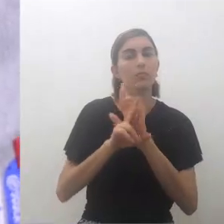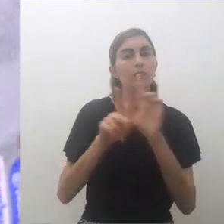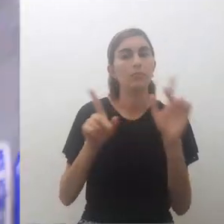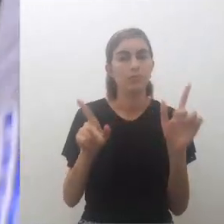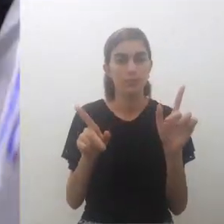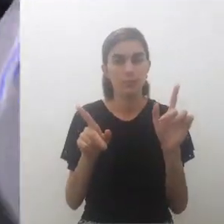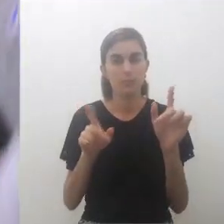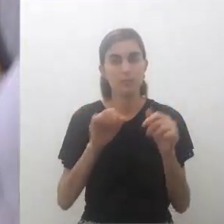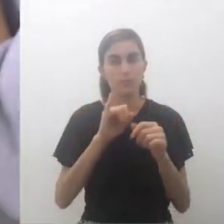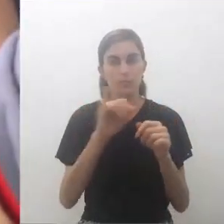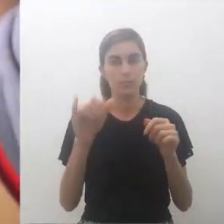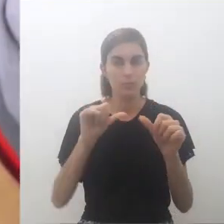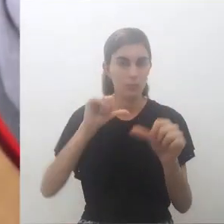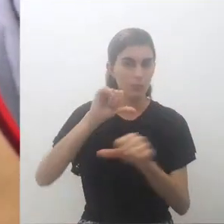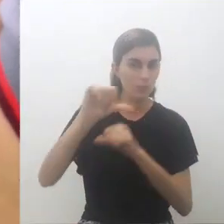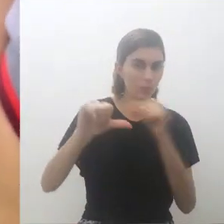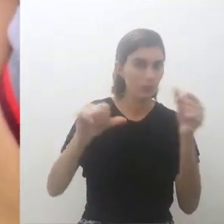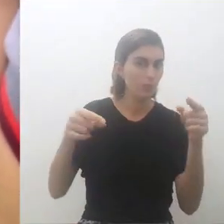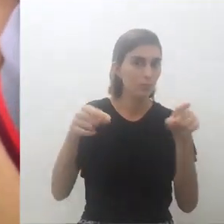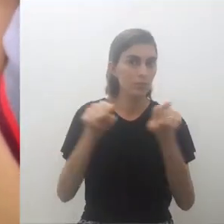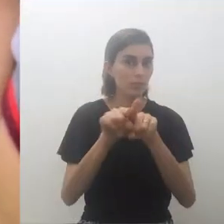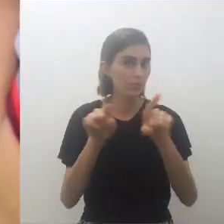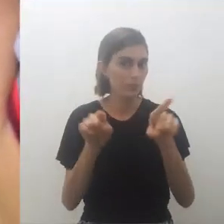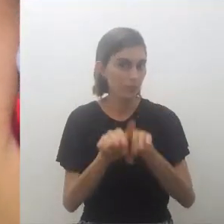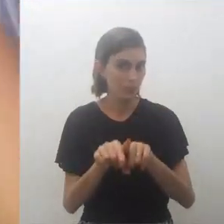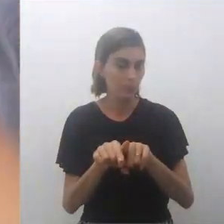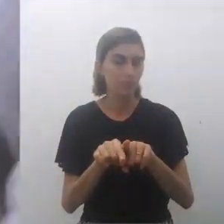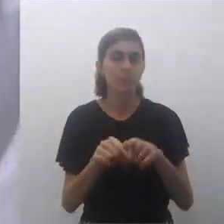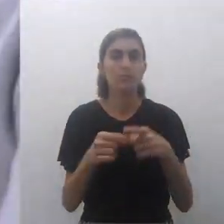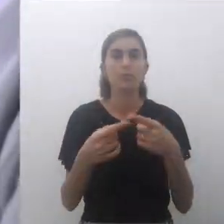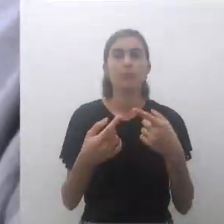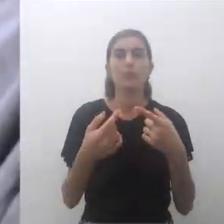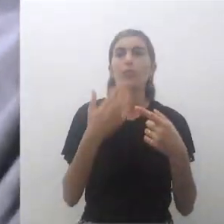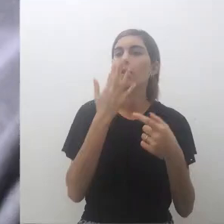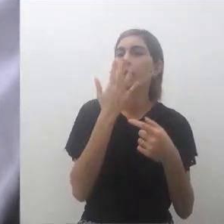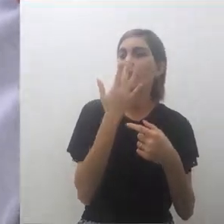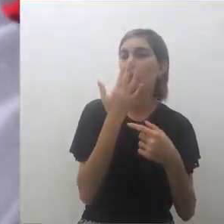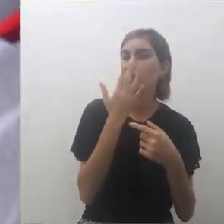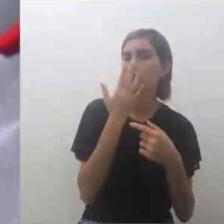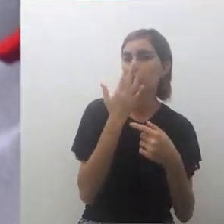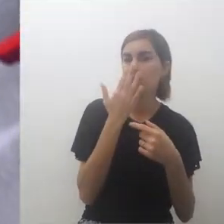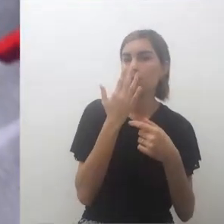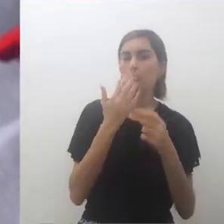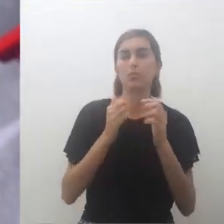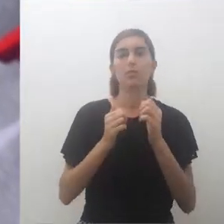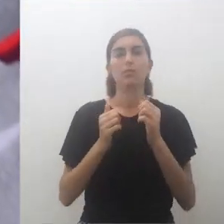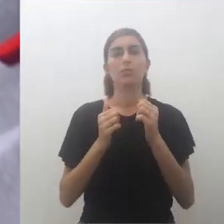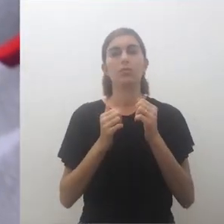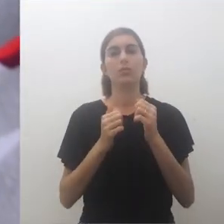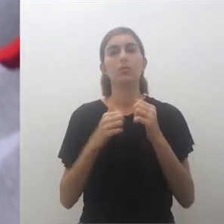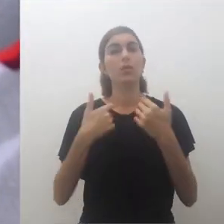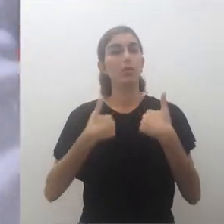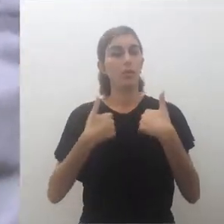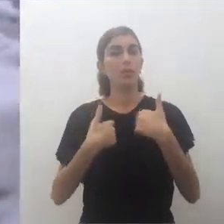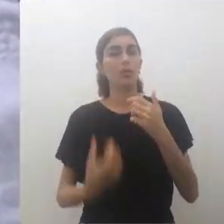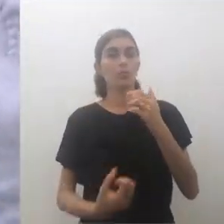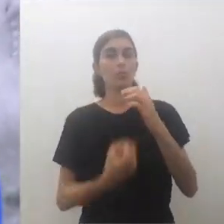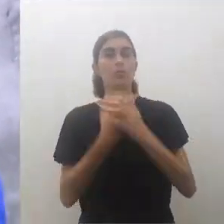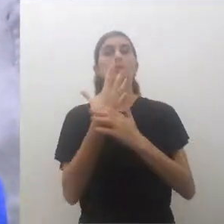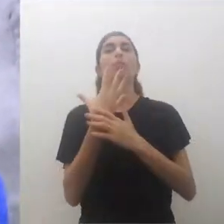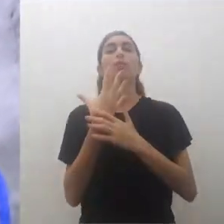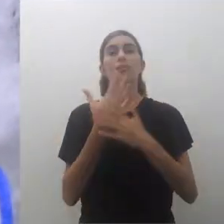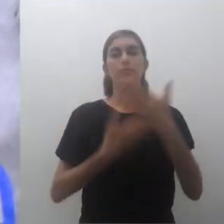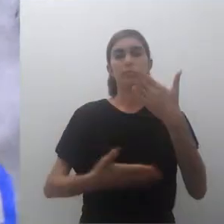disso. Se eu mudo também as cores, né, eu crio